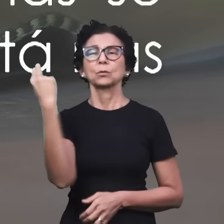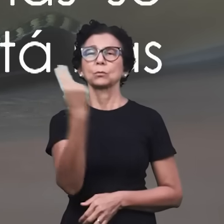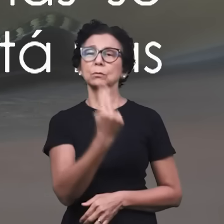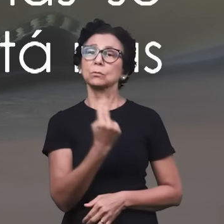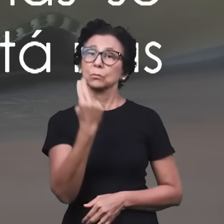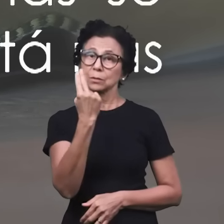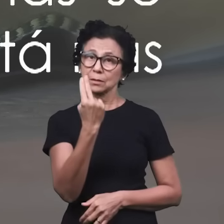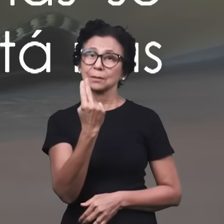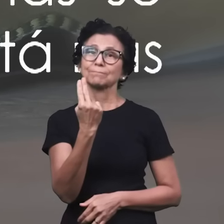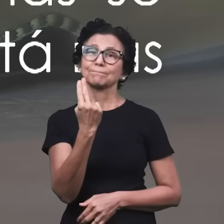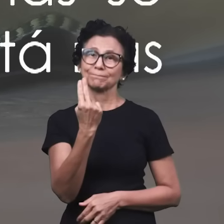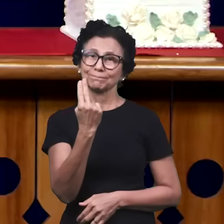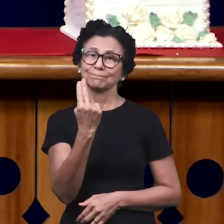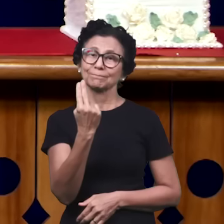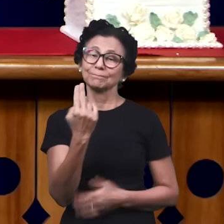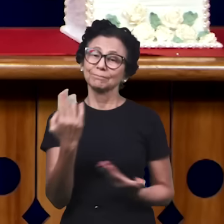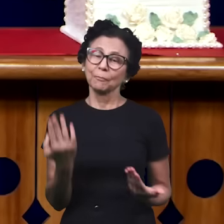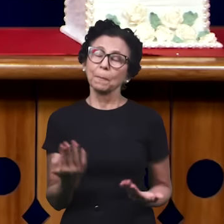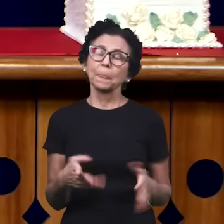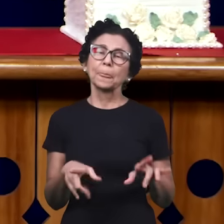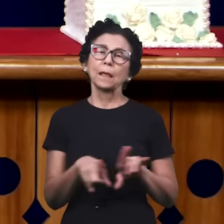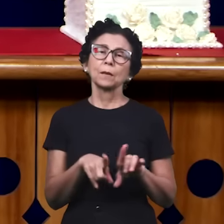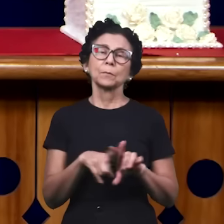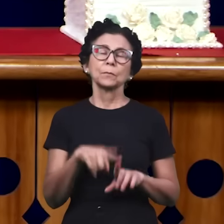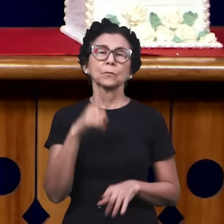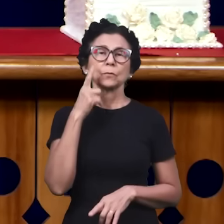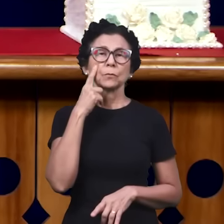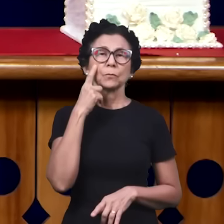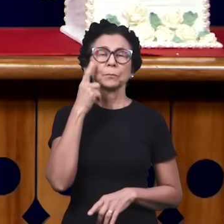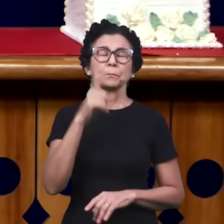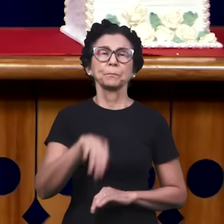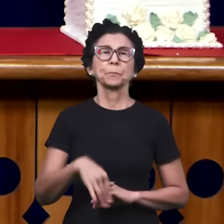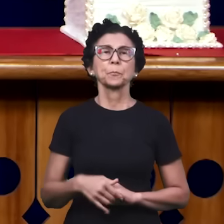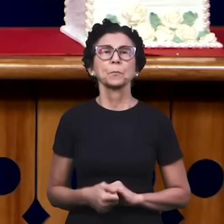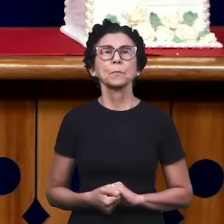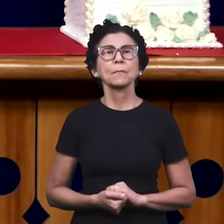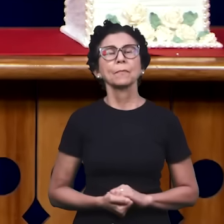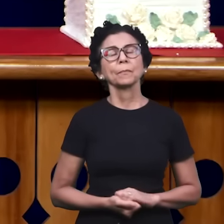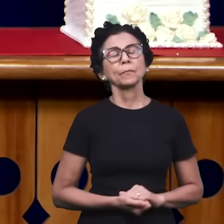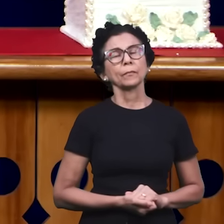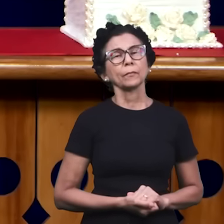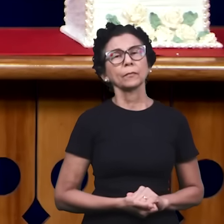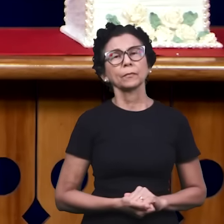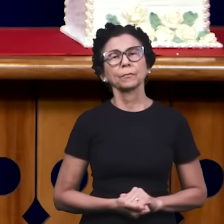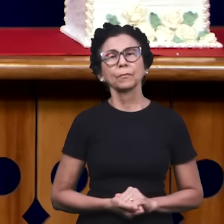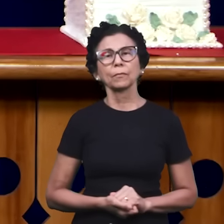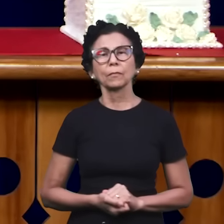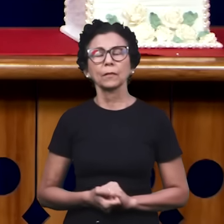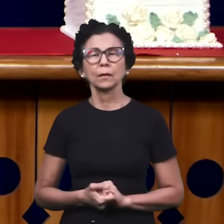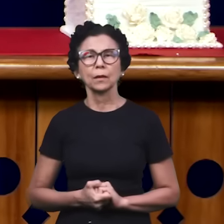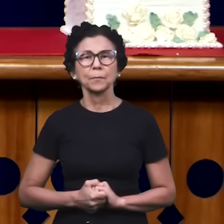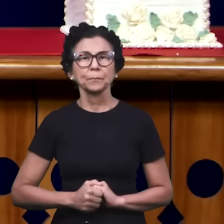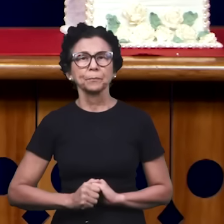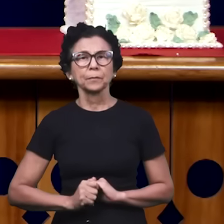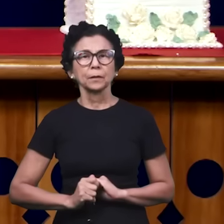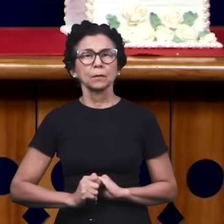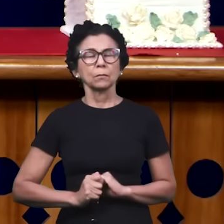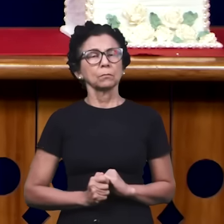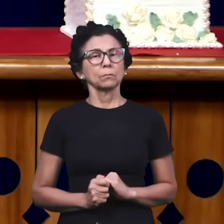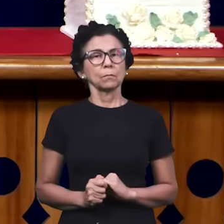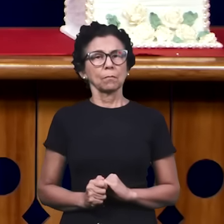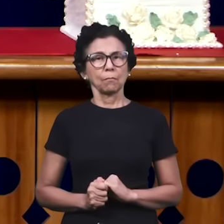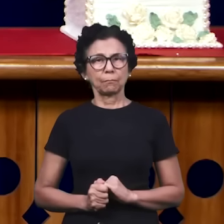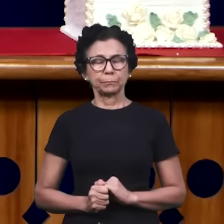nosso Deus. Mas também nós vamos ver o seguinte, que a instrumentalidade, ela está em